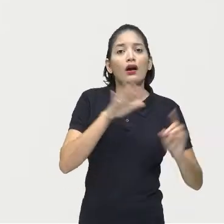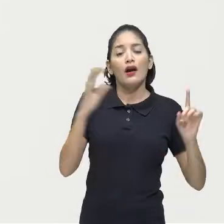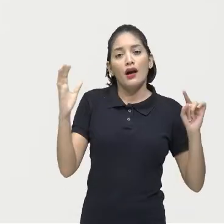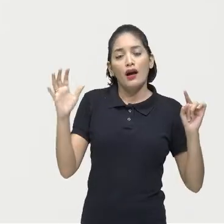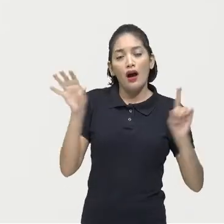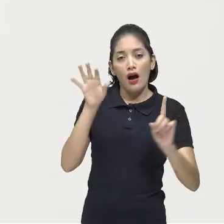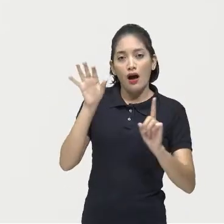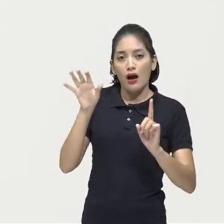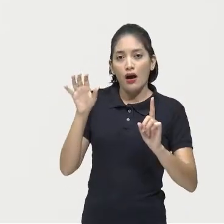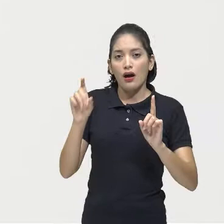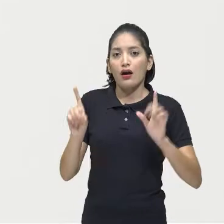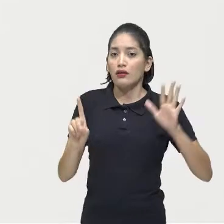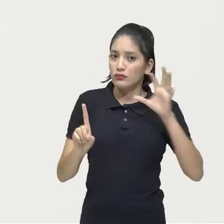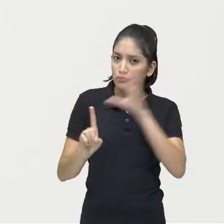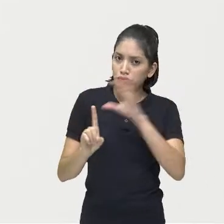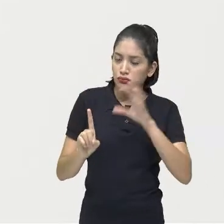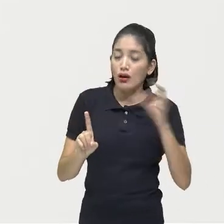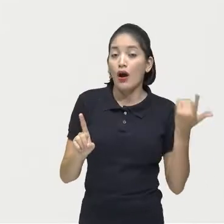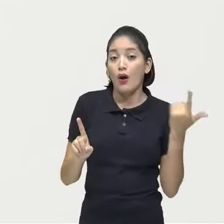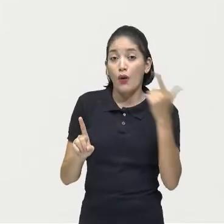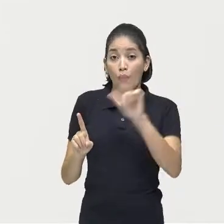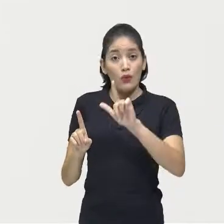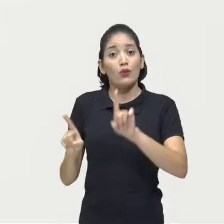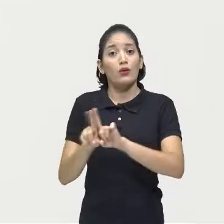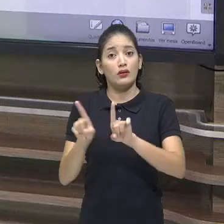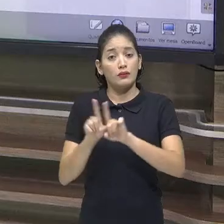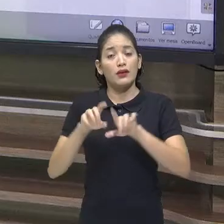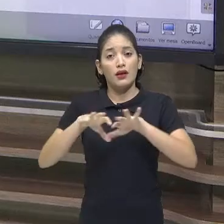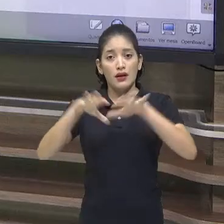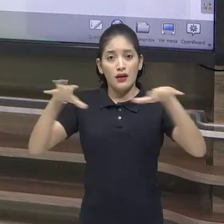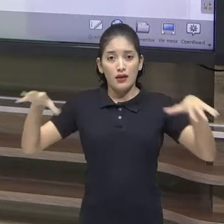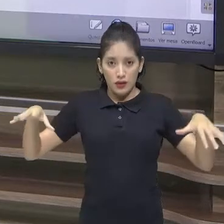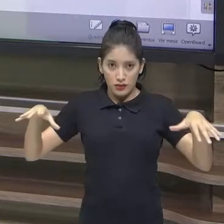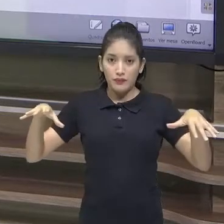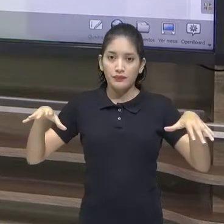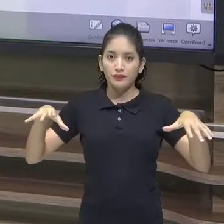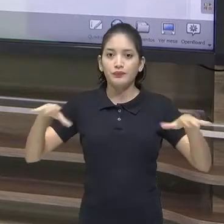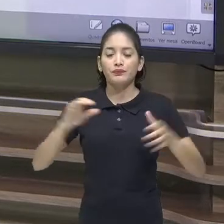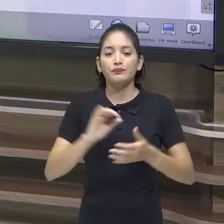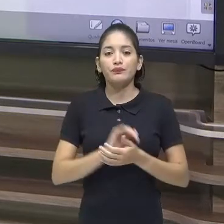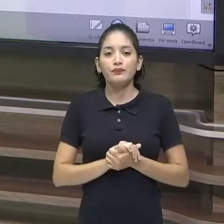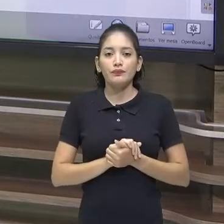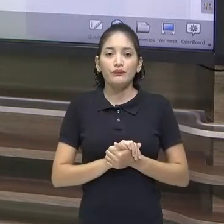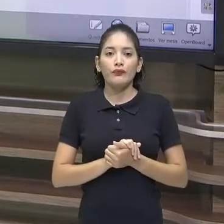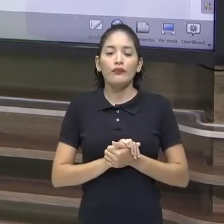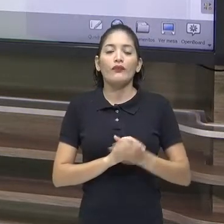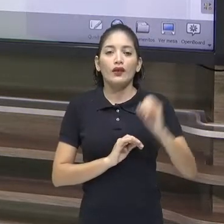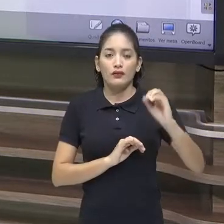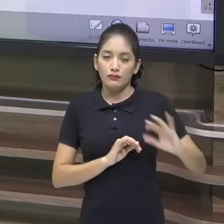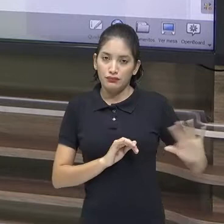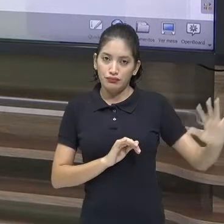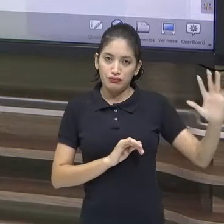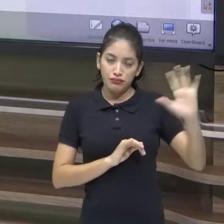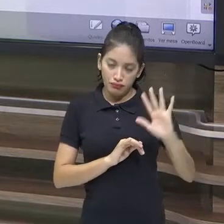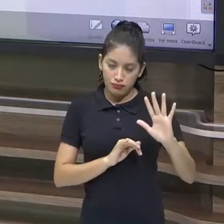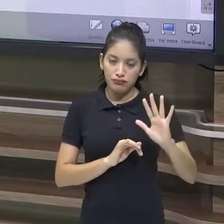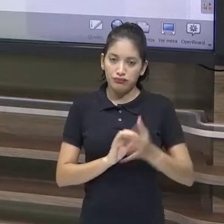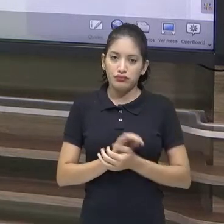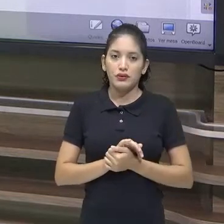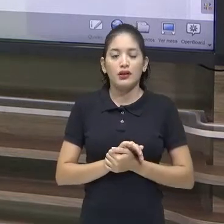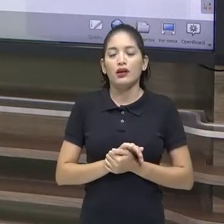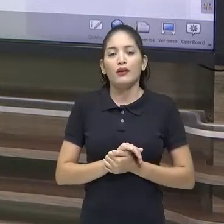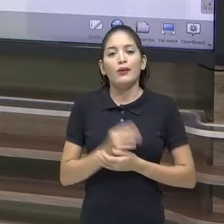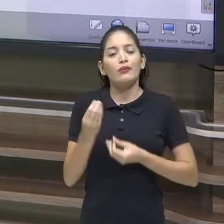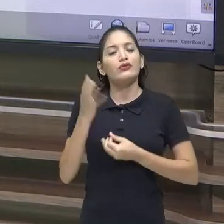já a outra parte da Europa, que a gente chama de Europa Ocidental ou Europa capitalista, como a gente